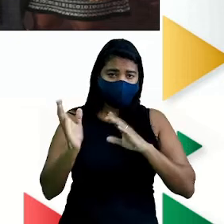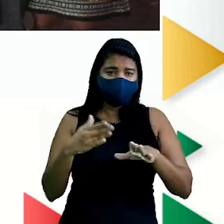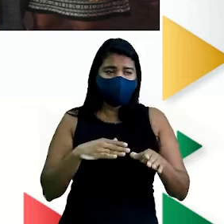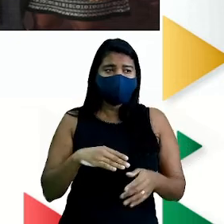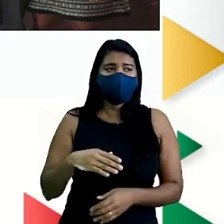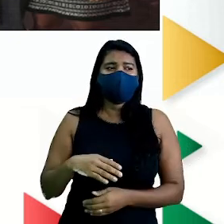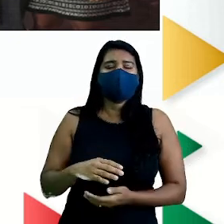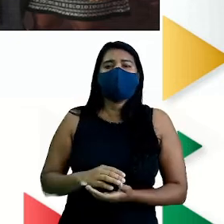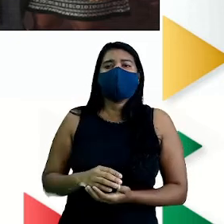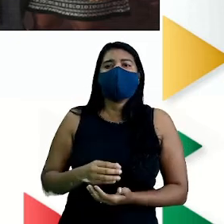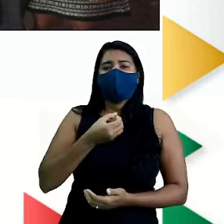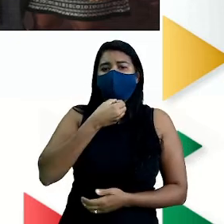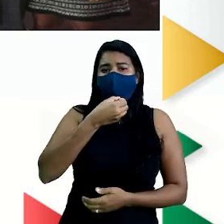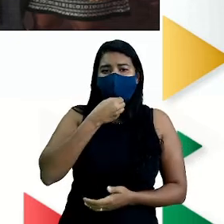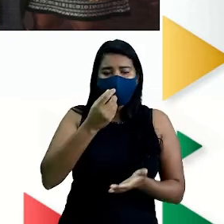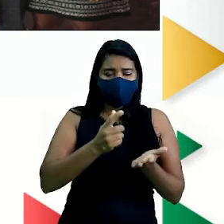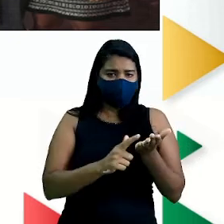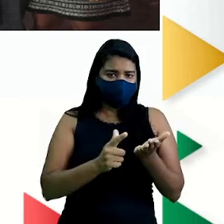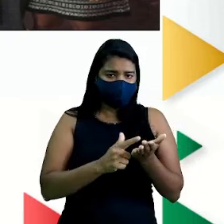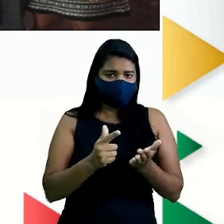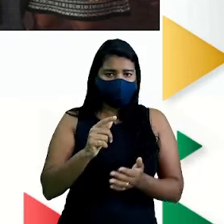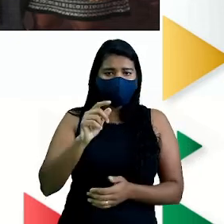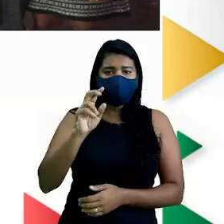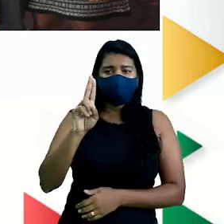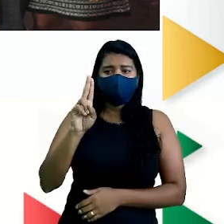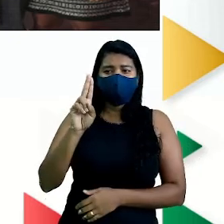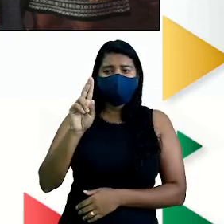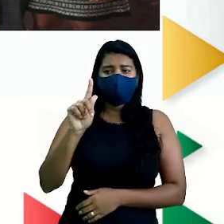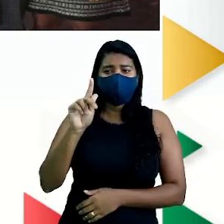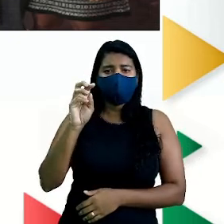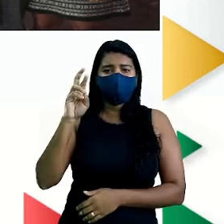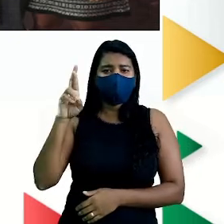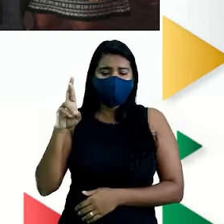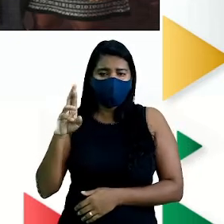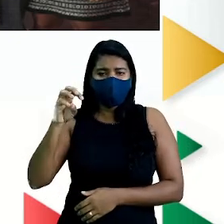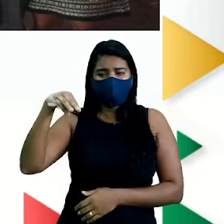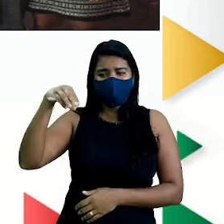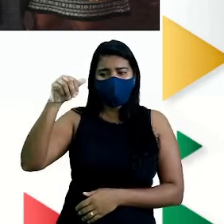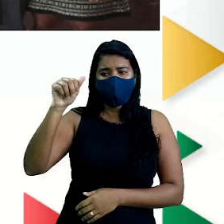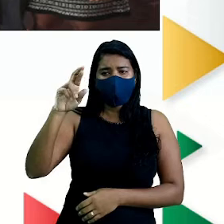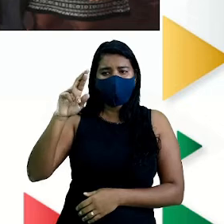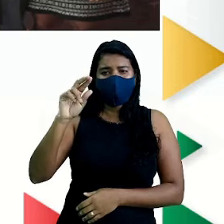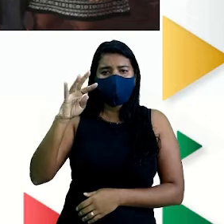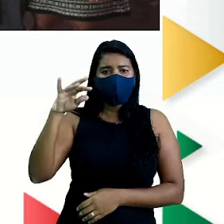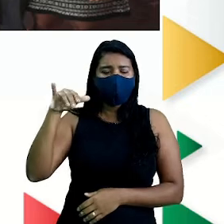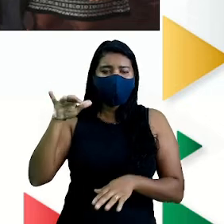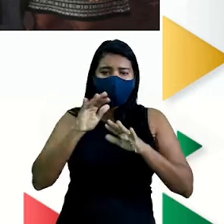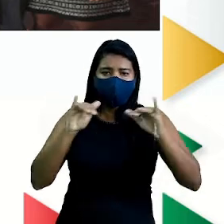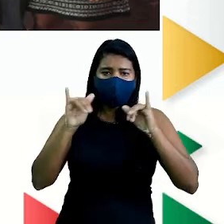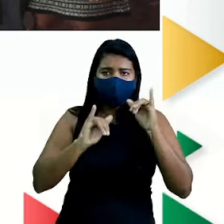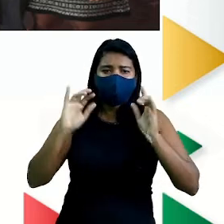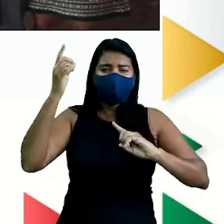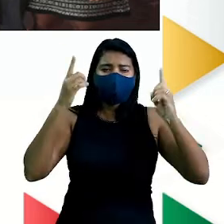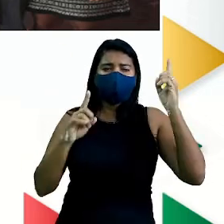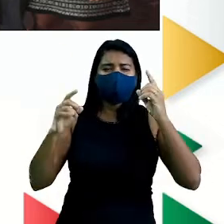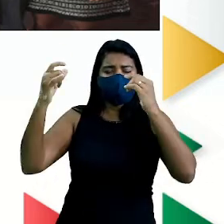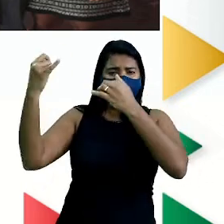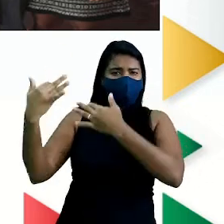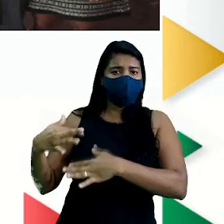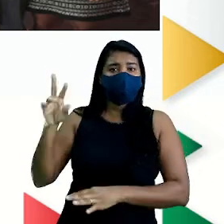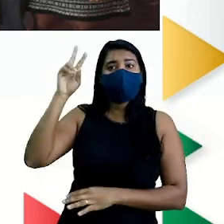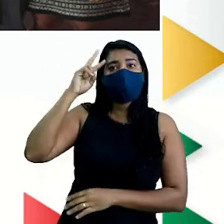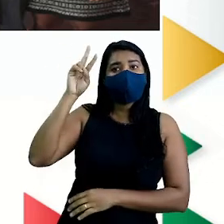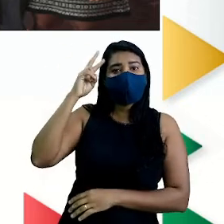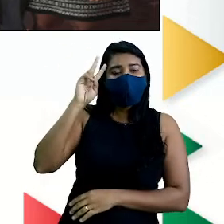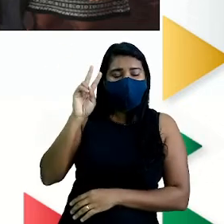né, radialista, jornalista daqui de Pernambuco, um dos maiores divulgadores do frevo. Né? Então, ele falou muito da história do frevo, né, contou, e